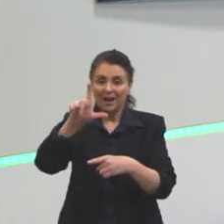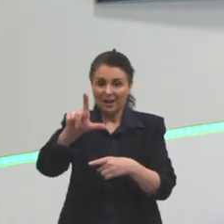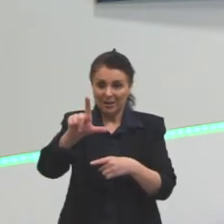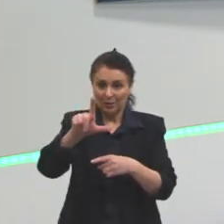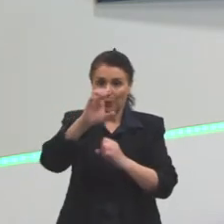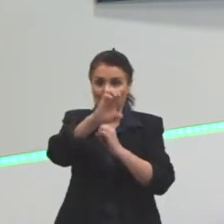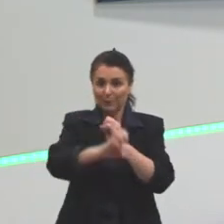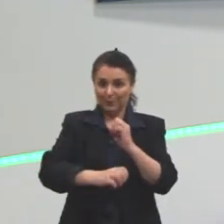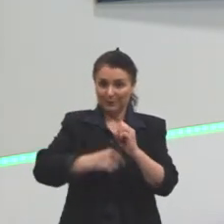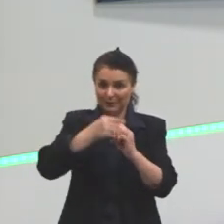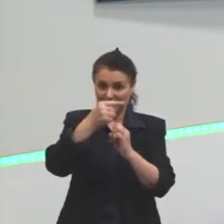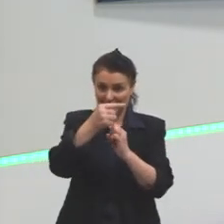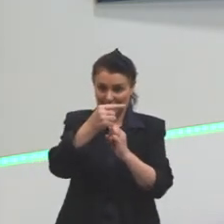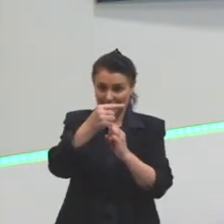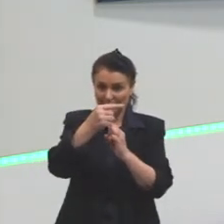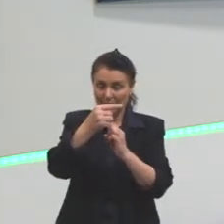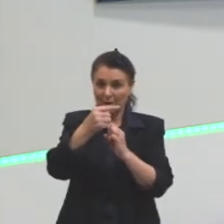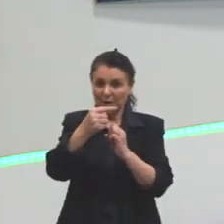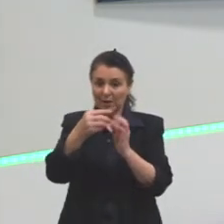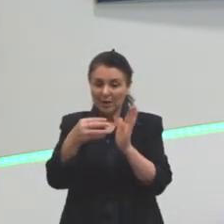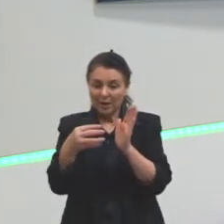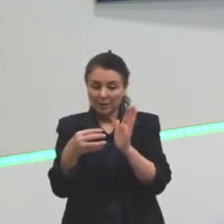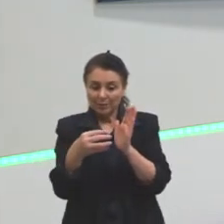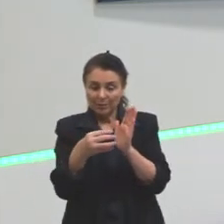encostar próximo encostar